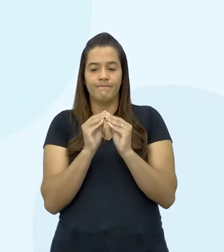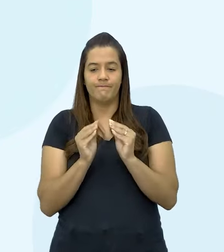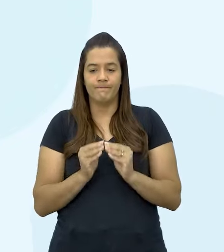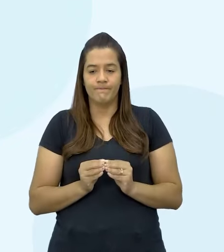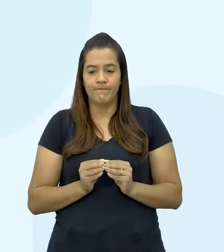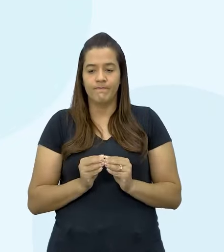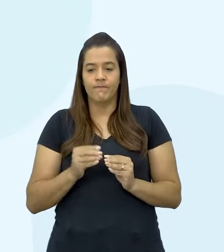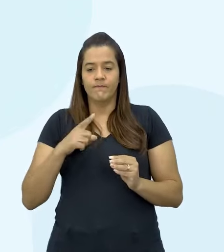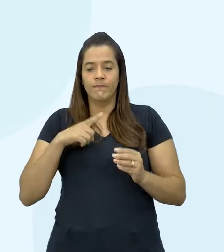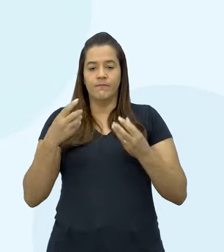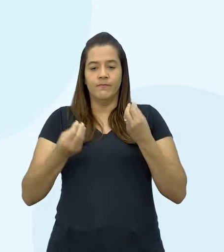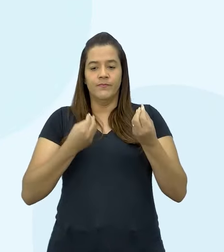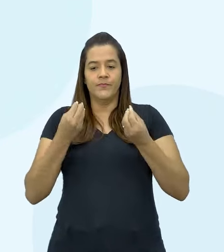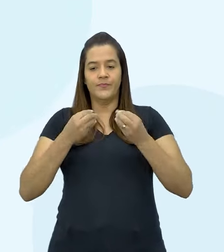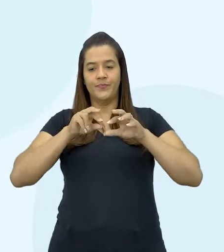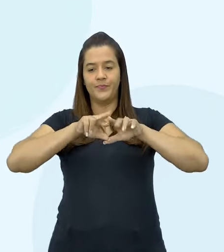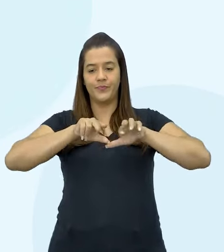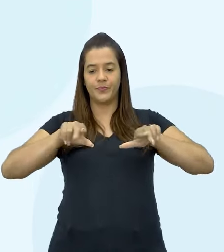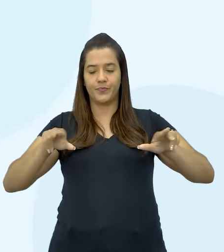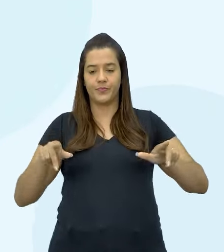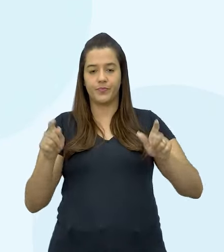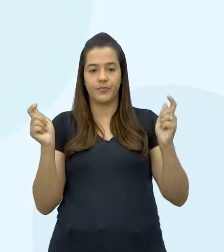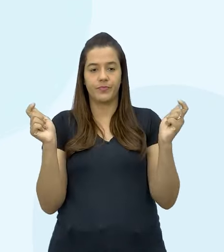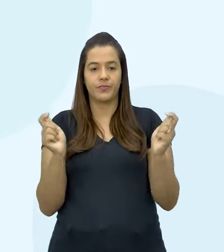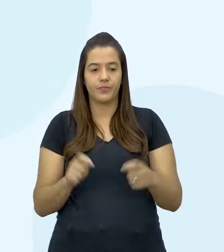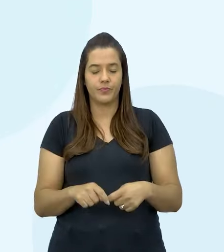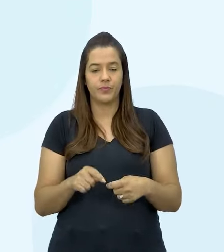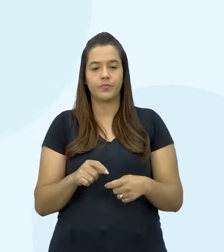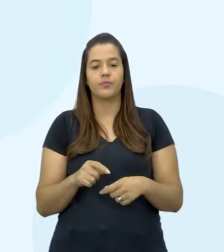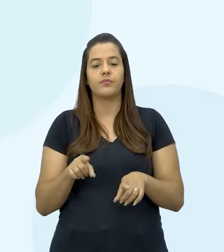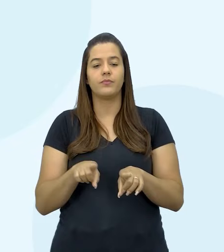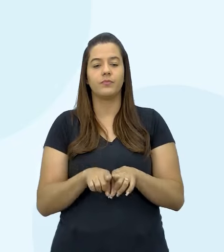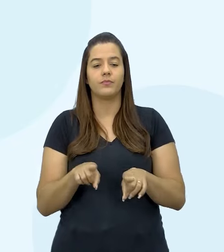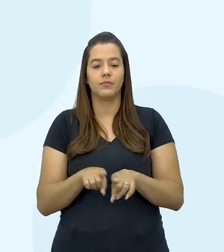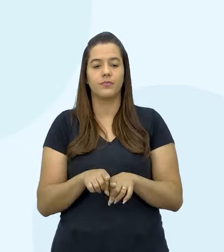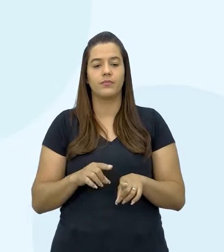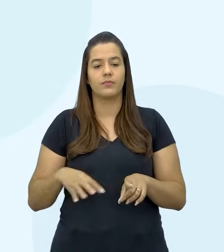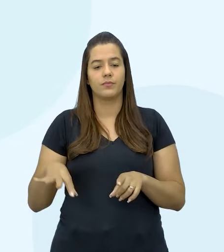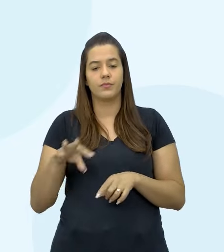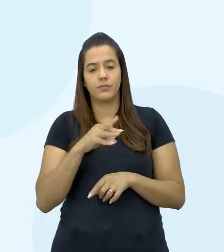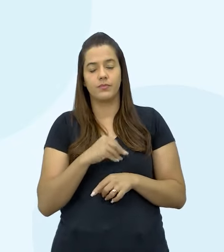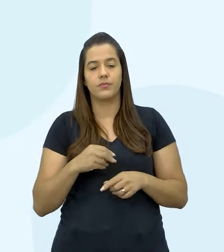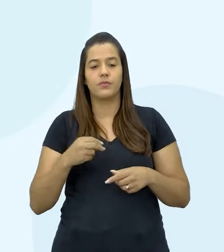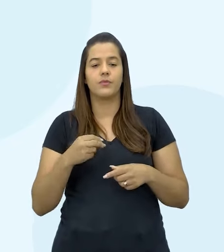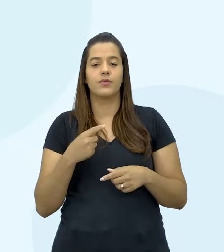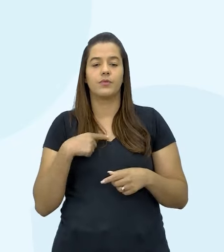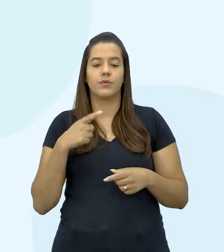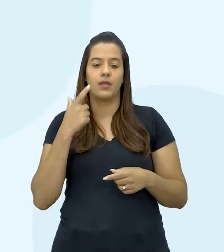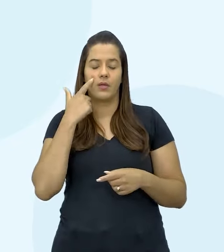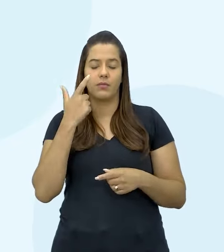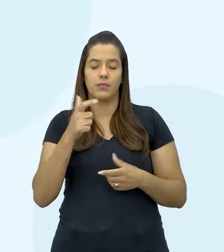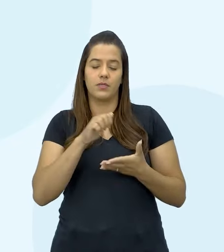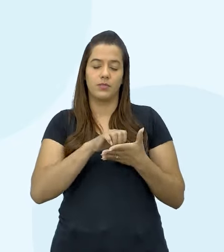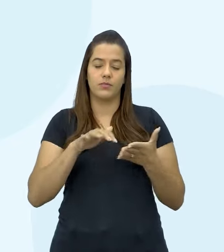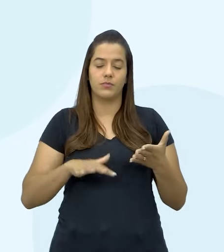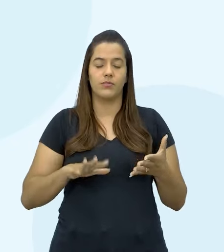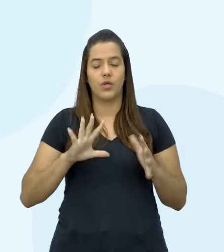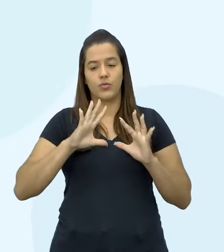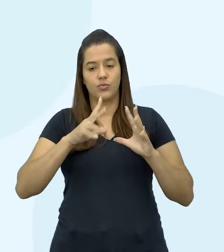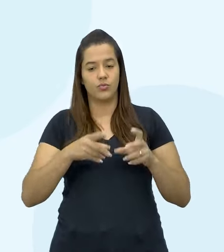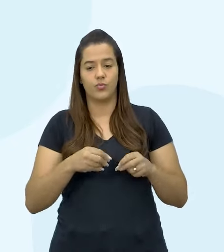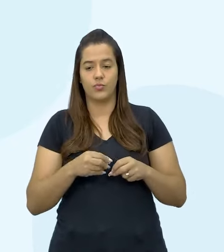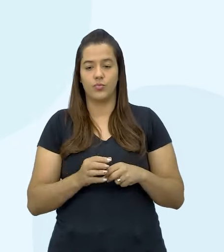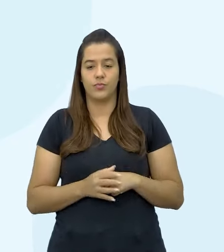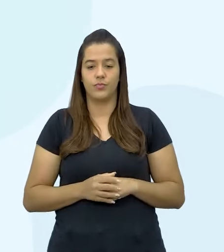eles juntam, dão substância, né, para a atividade como um todo.